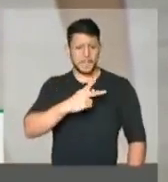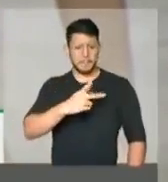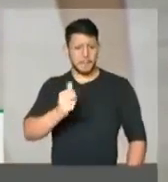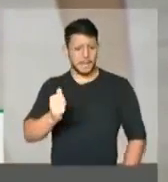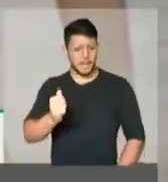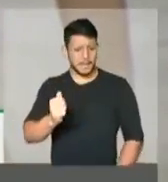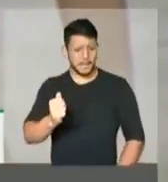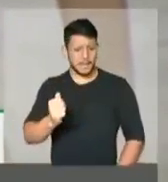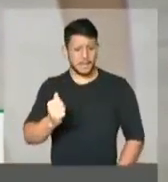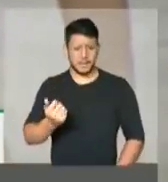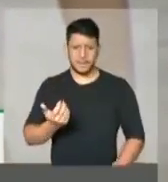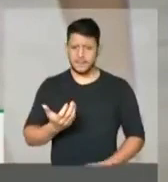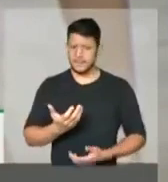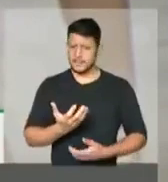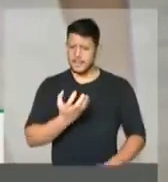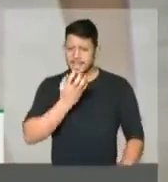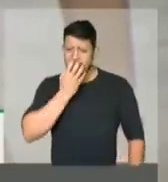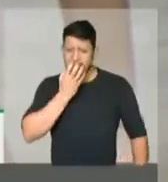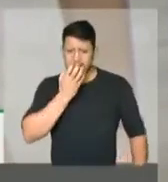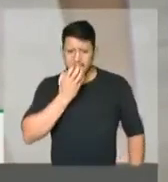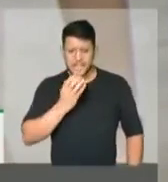porca, cadela,